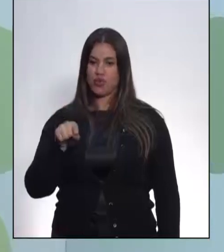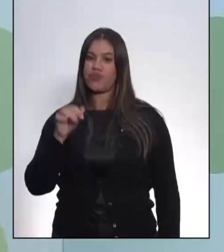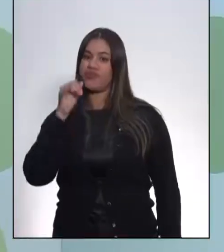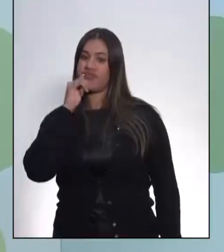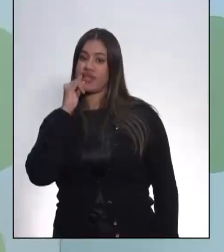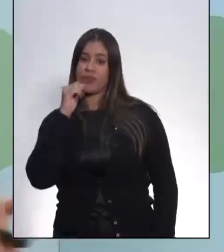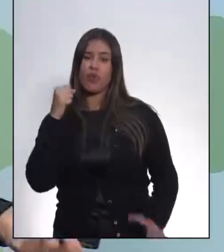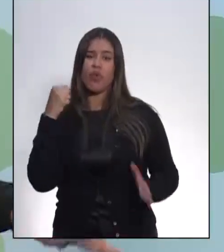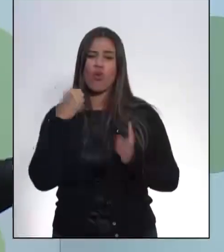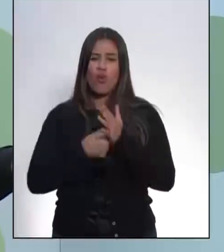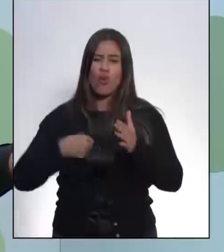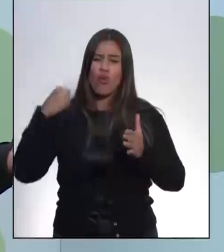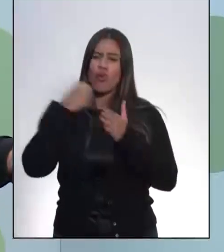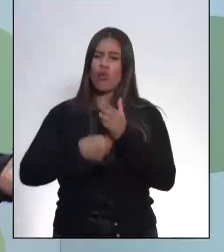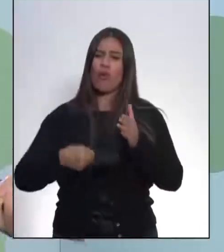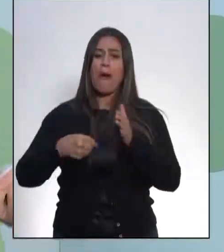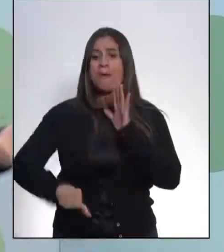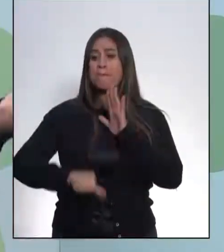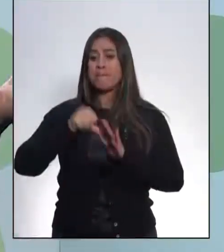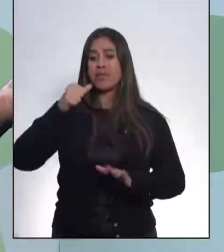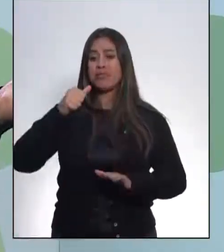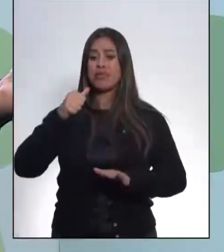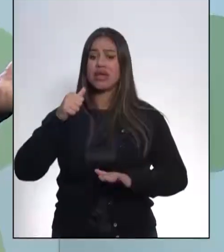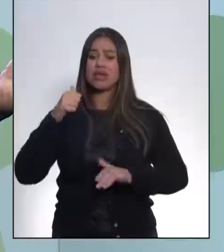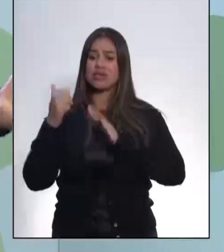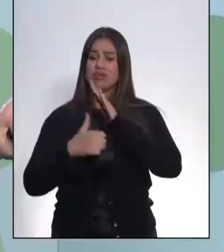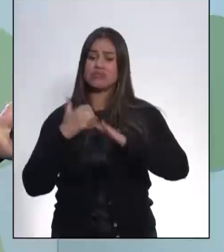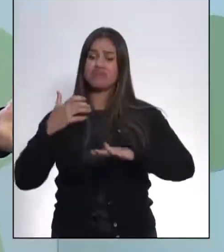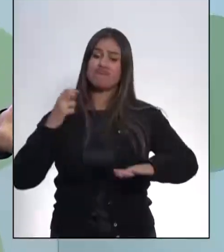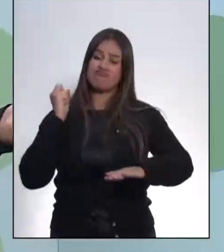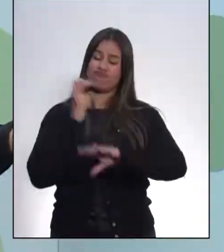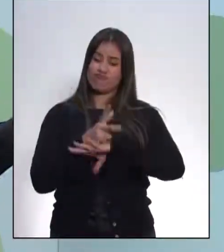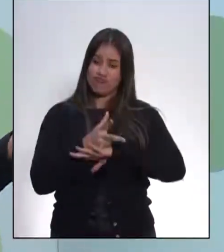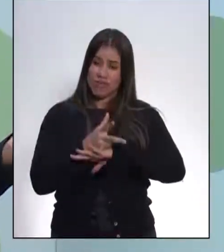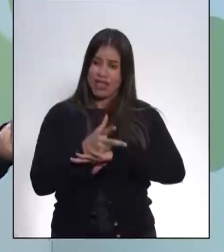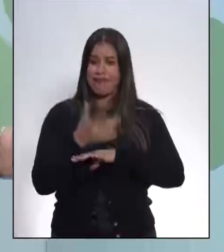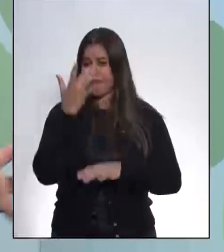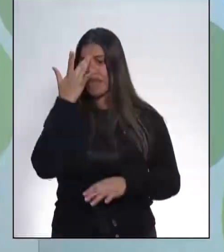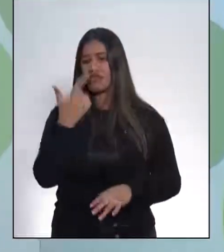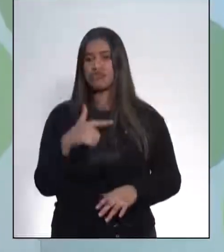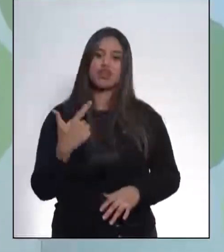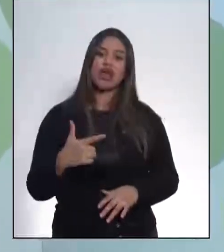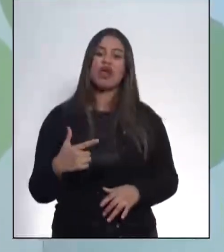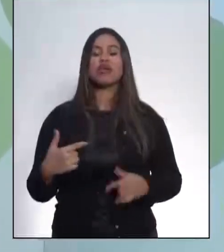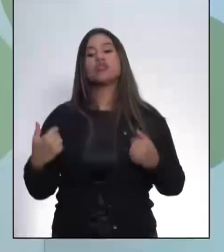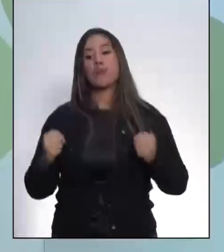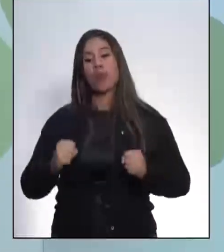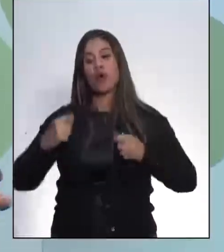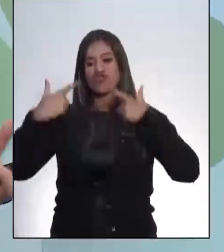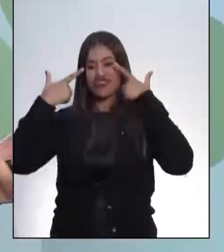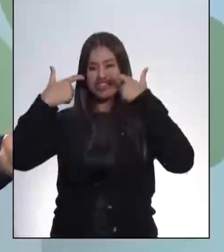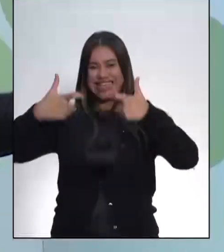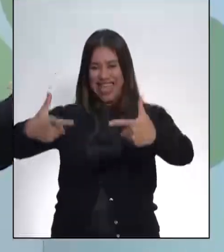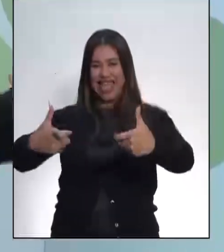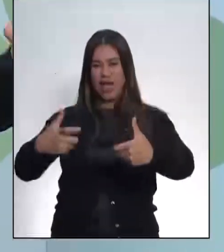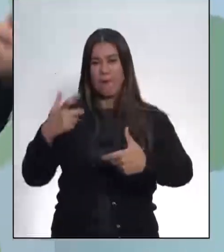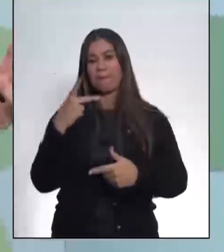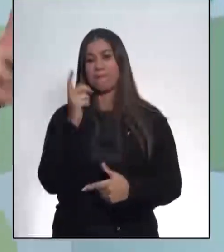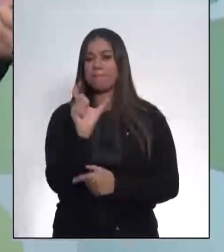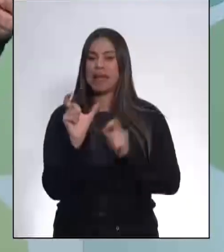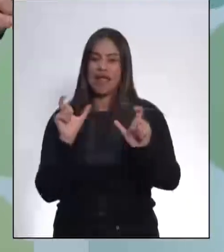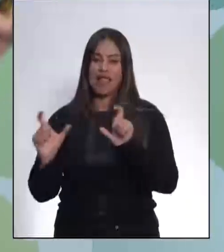primeiro emprego. Você sabe que é uma batalha, não é fácil correr atrás de um trampo. Concorda comigo? Você vai usar palavras da guerra. Ou o lugar onde